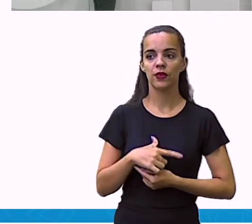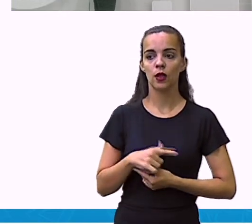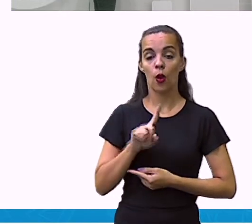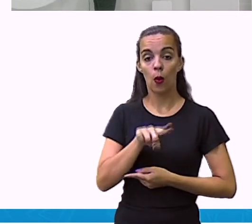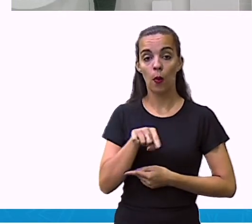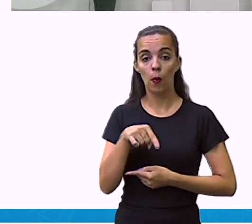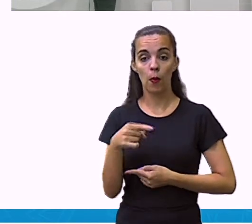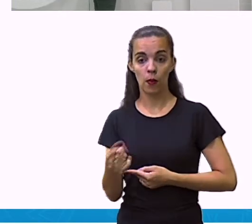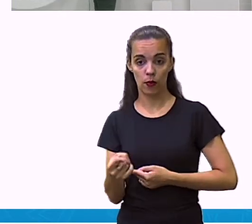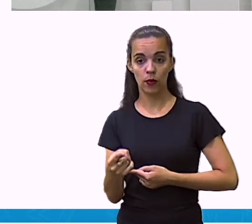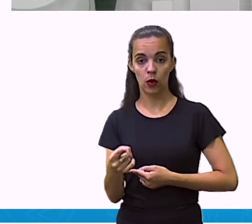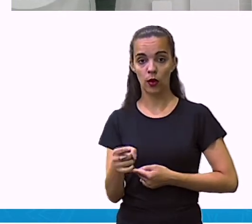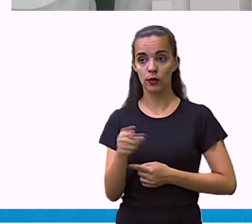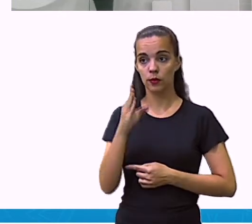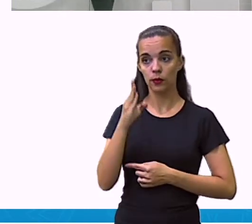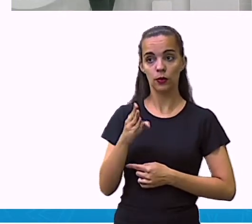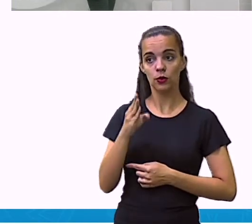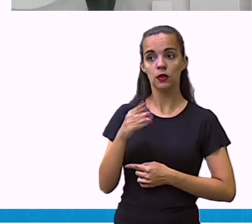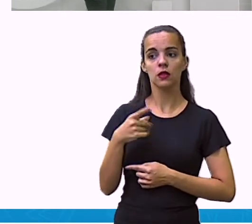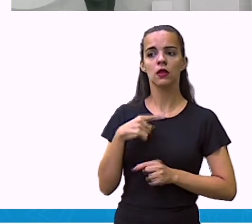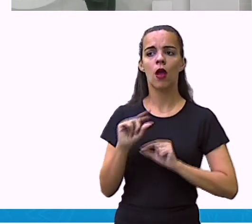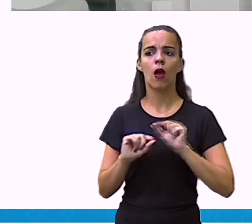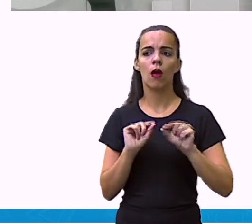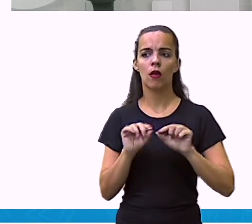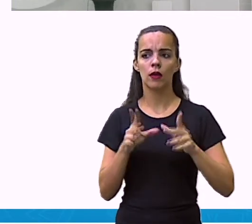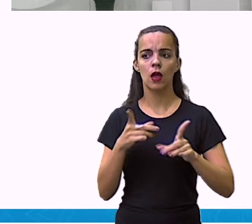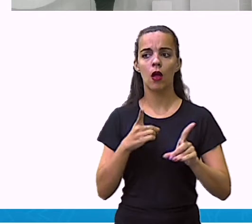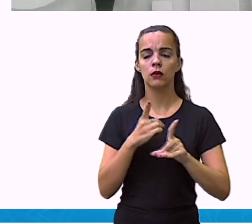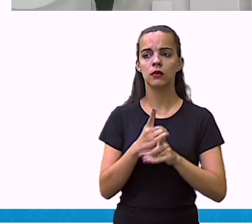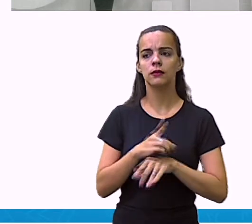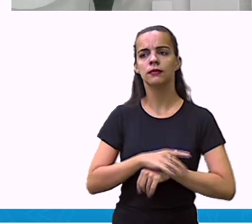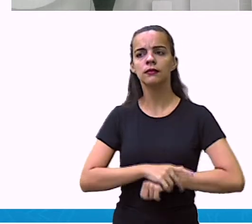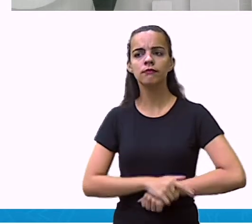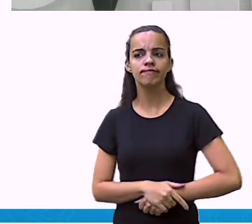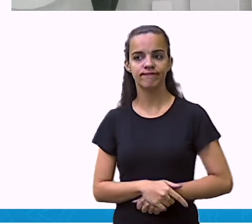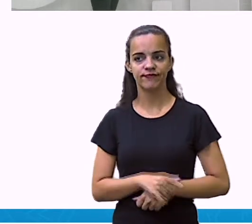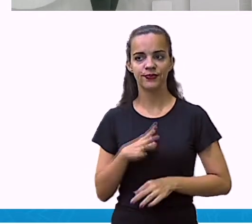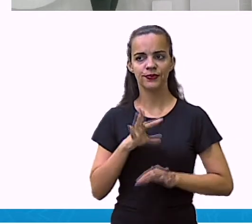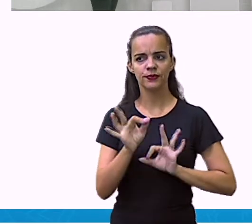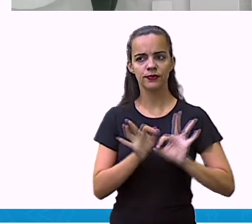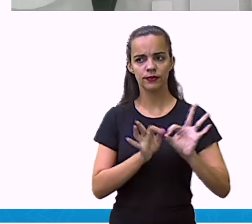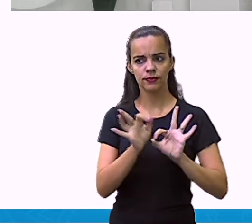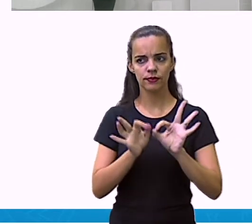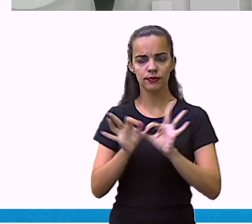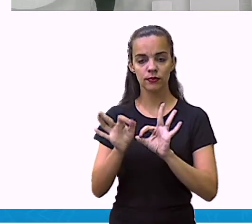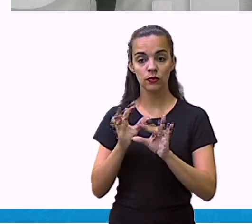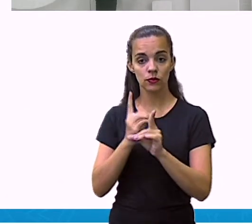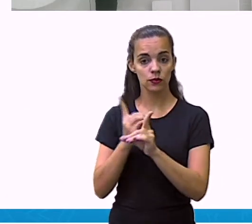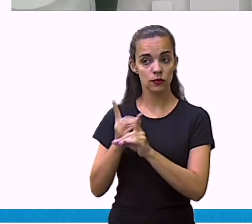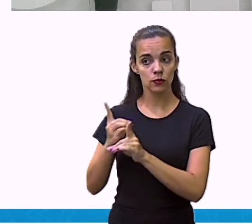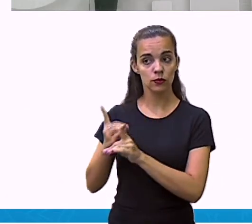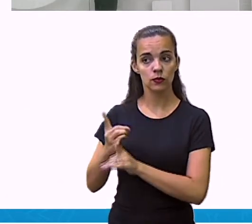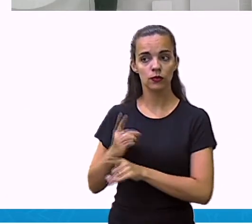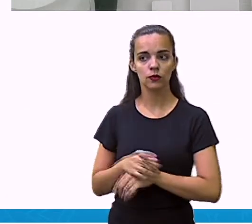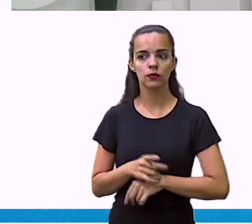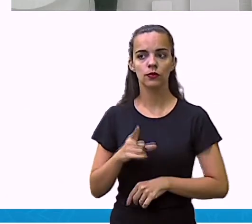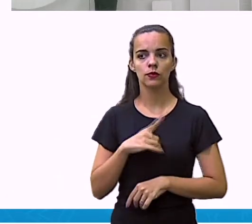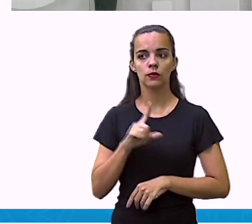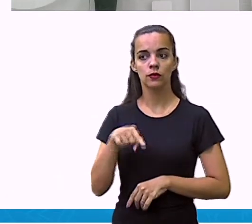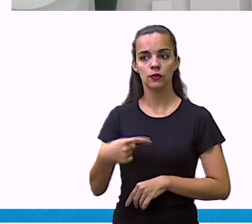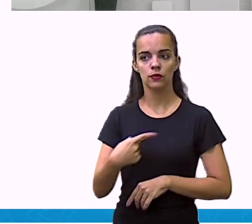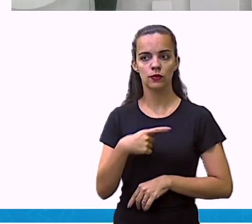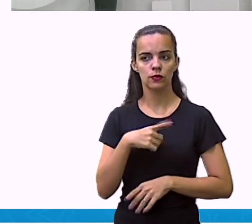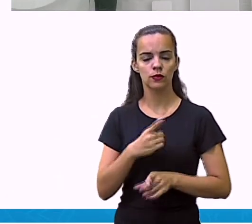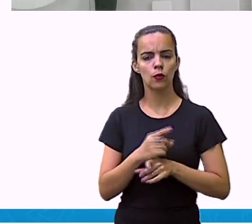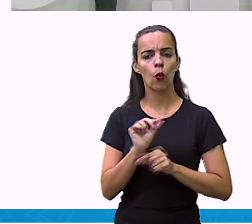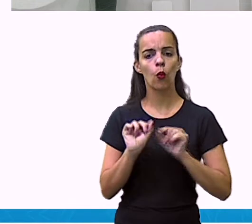próximo tracinho, próximo traço que eu encontro na minha reta numérica, organizando na ordem crescente, foi